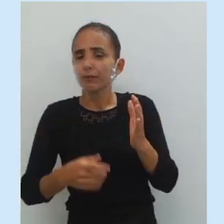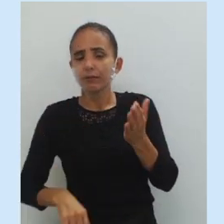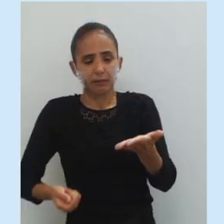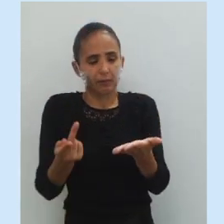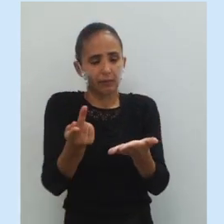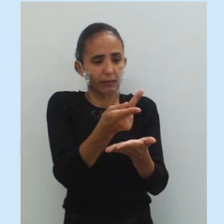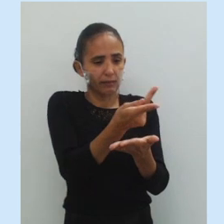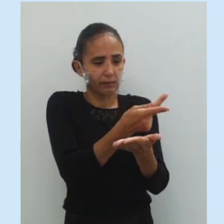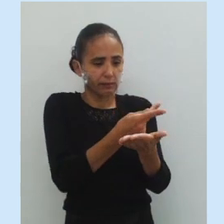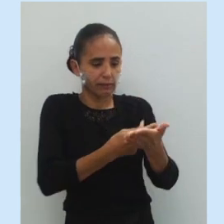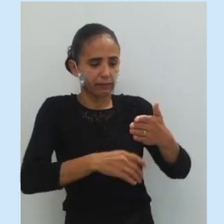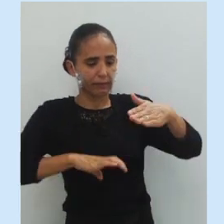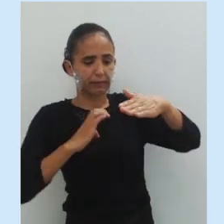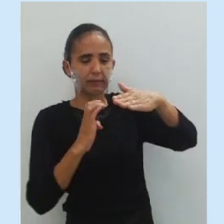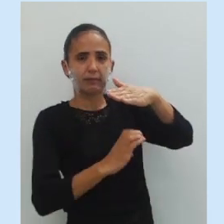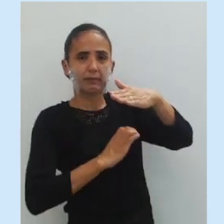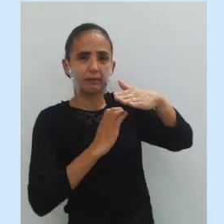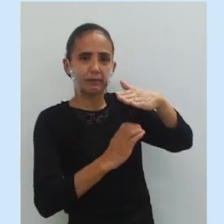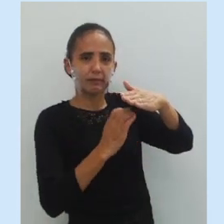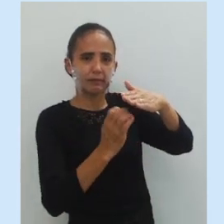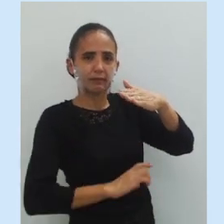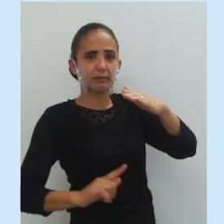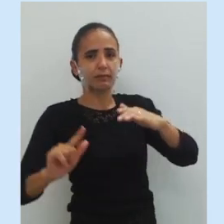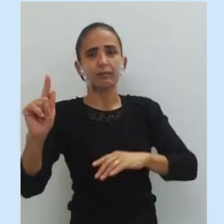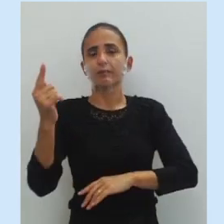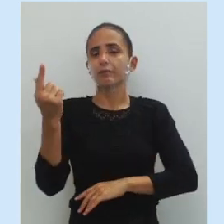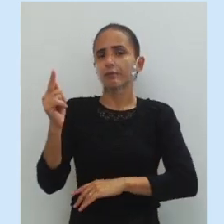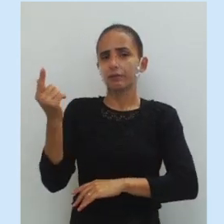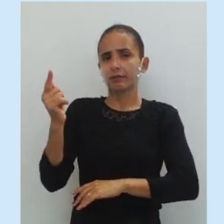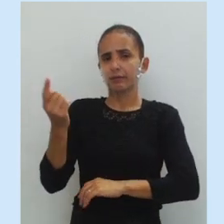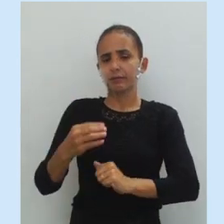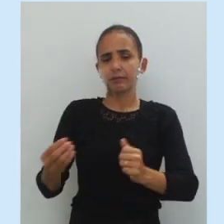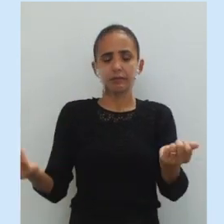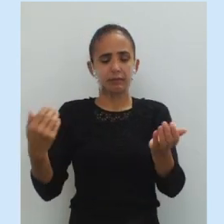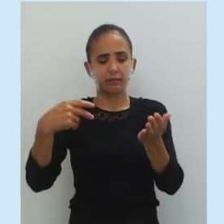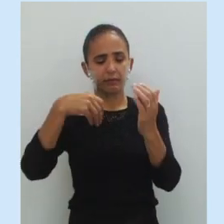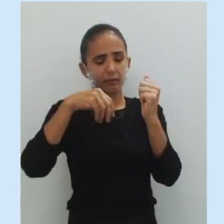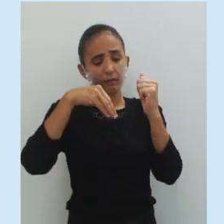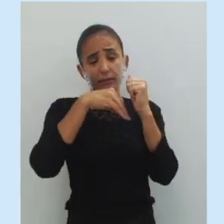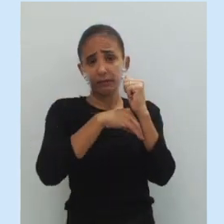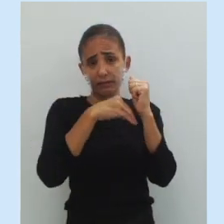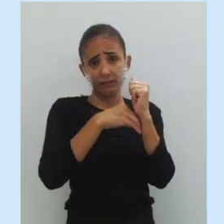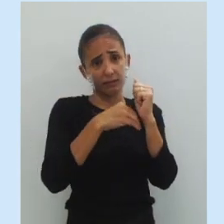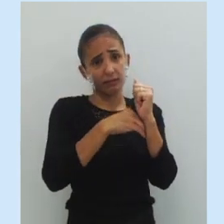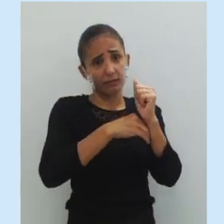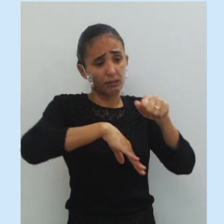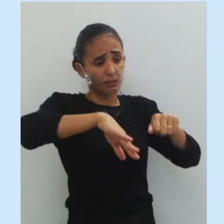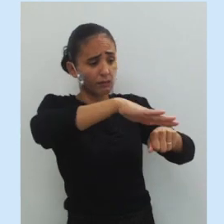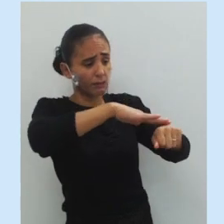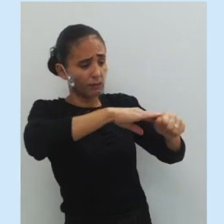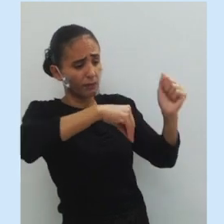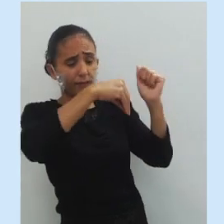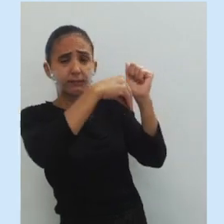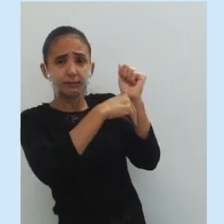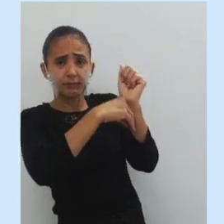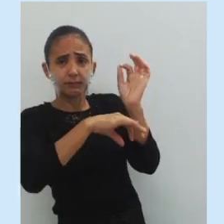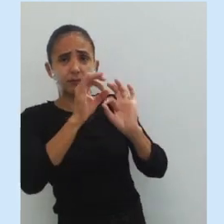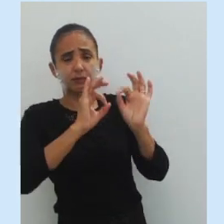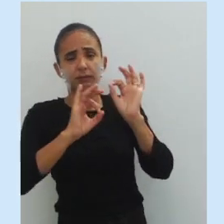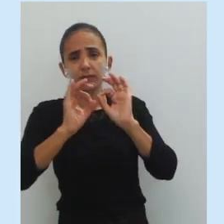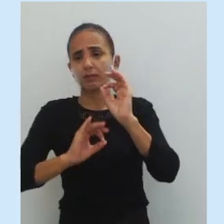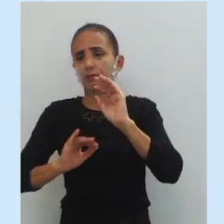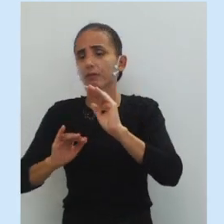desenho industrial, indicação geográfica, segredo industrial e repressão